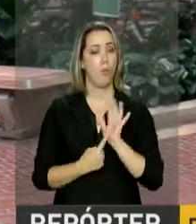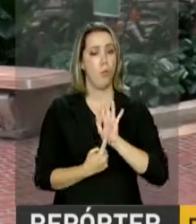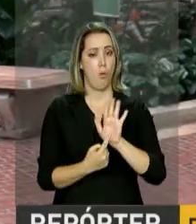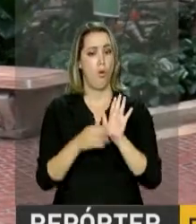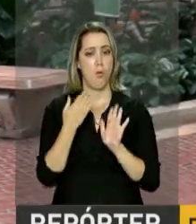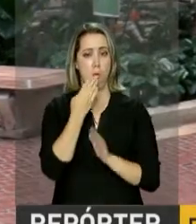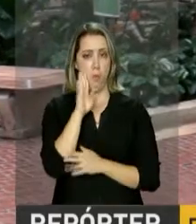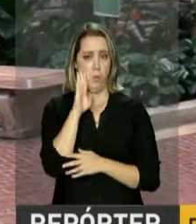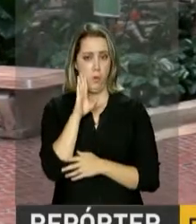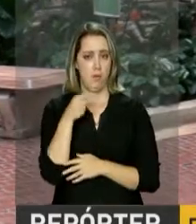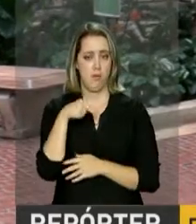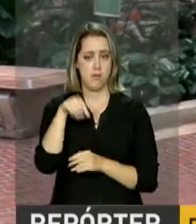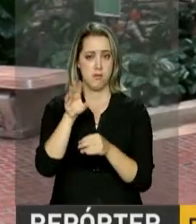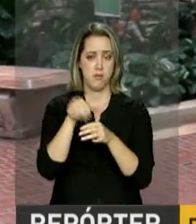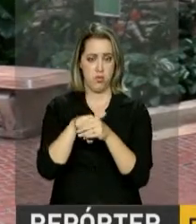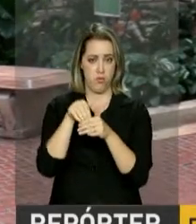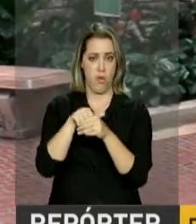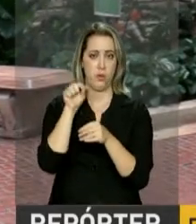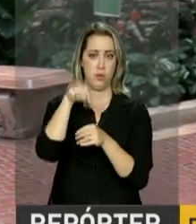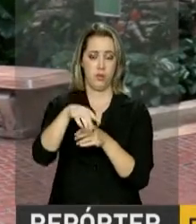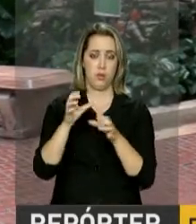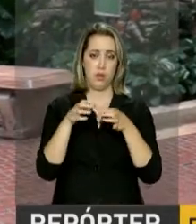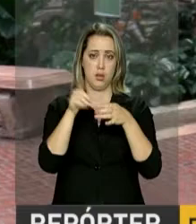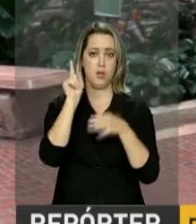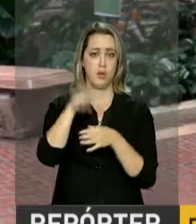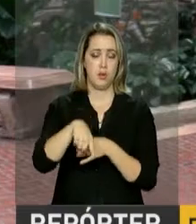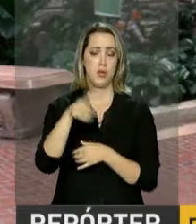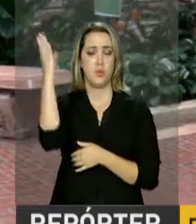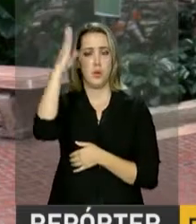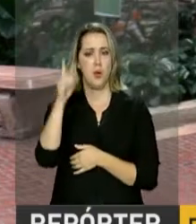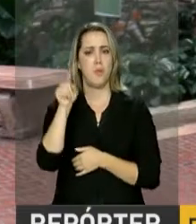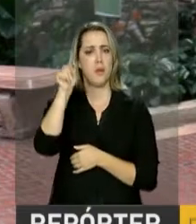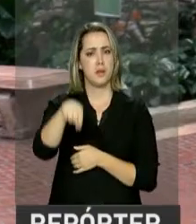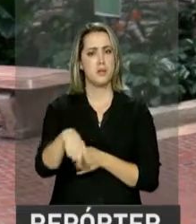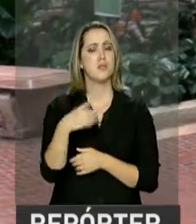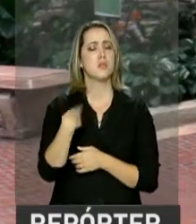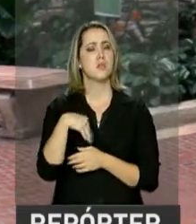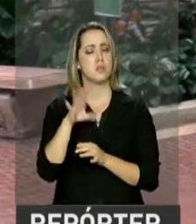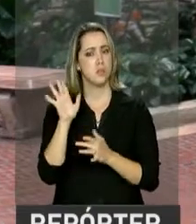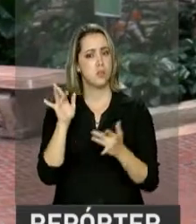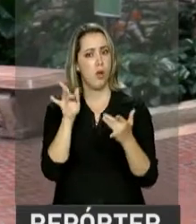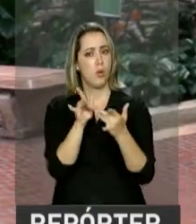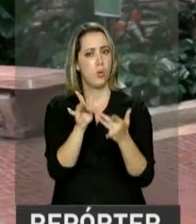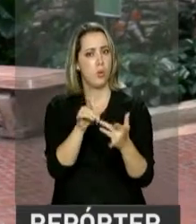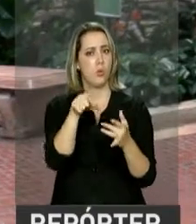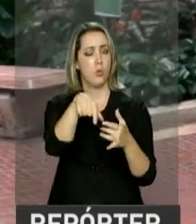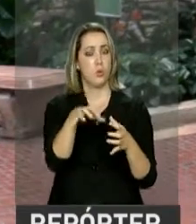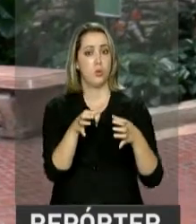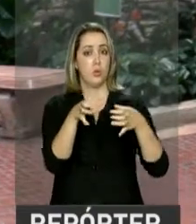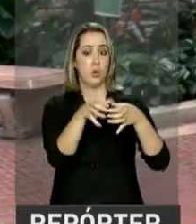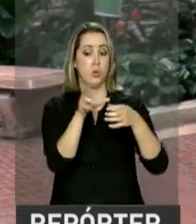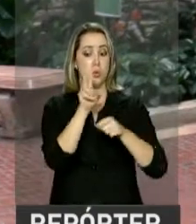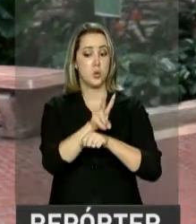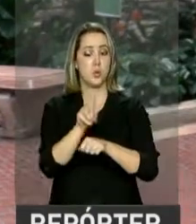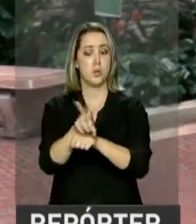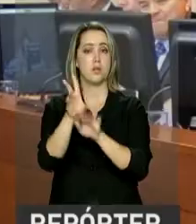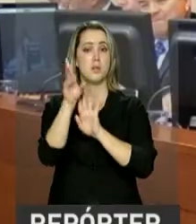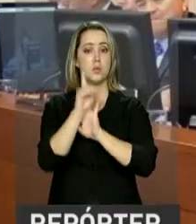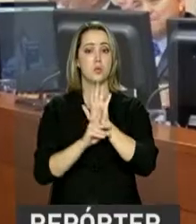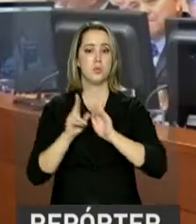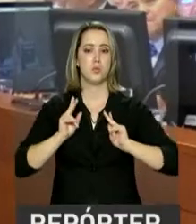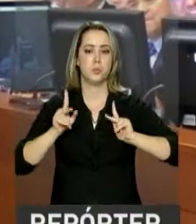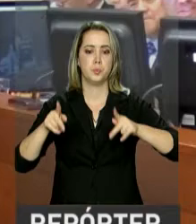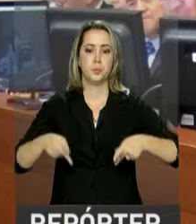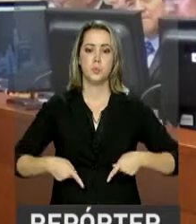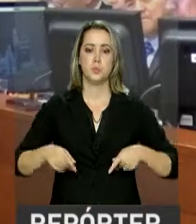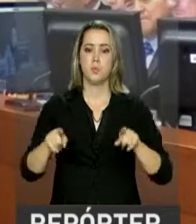brasil reputa essencial o engajamento e comprometimento com o sistema interamericano de proteção dos direitos humanos a